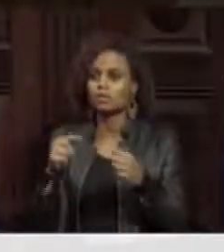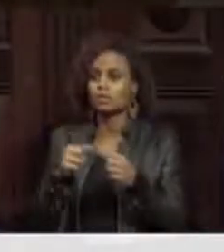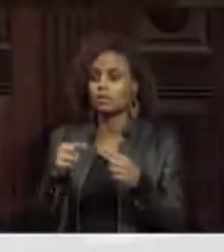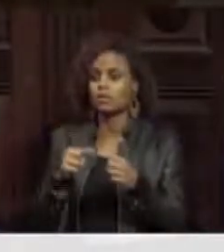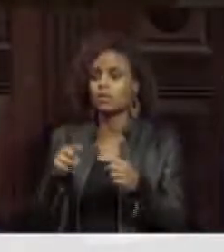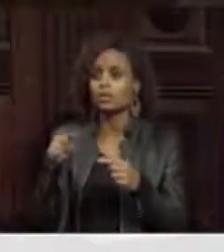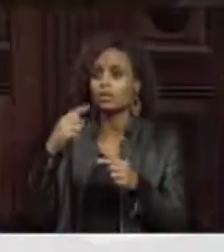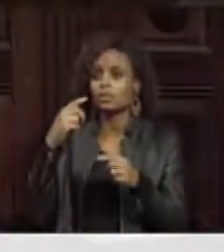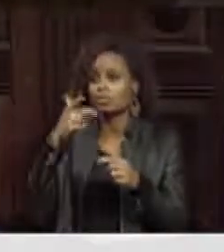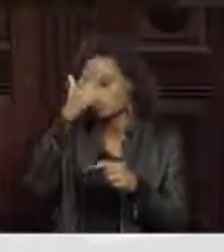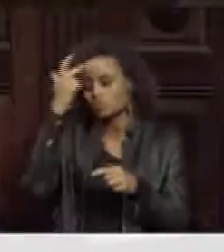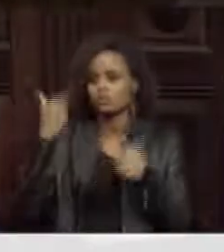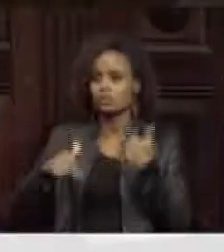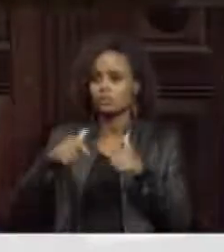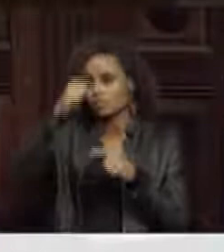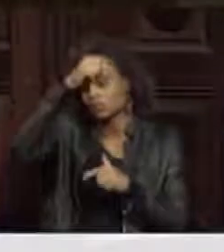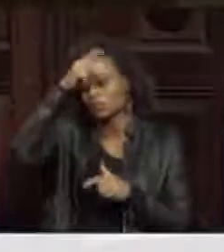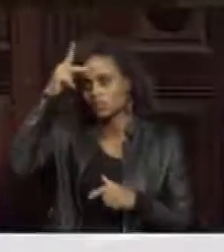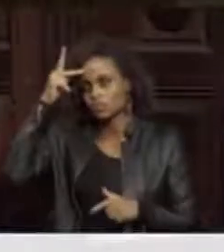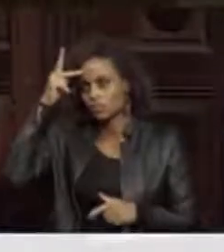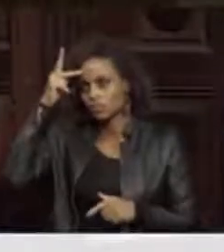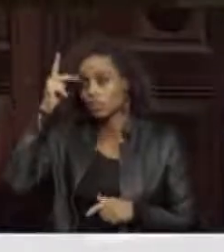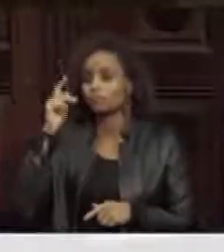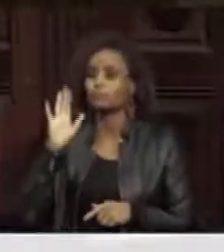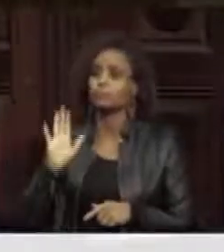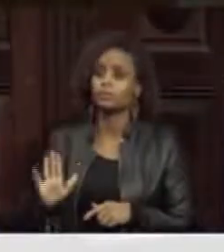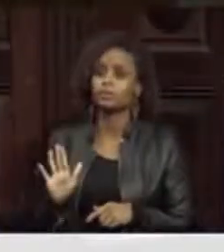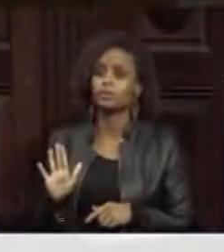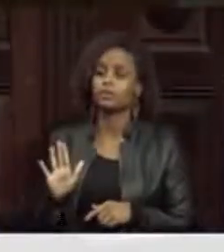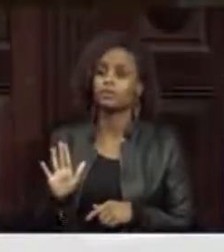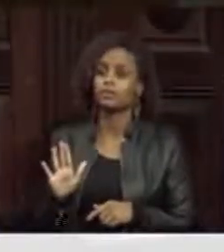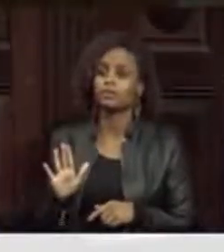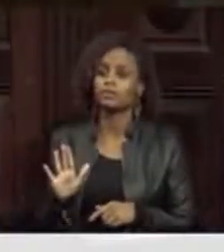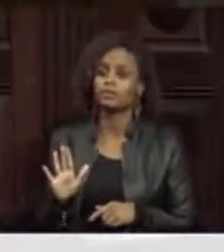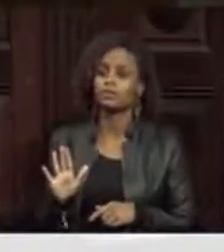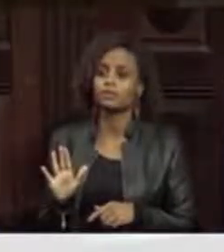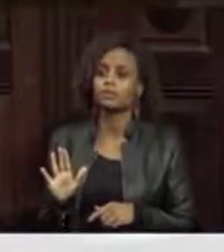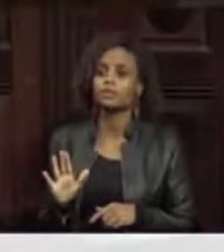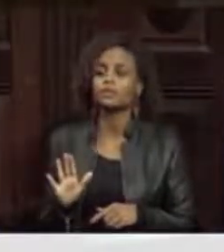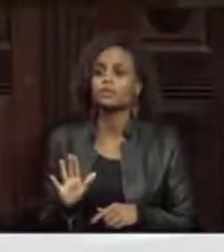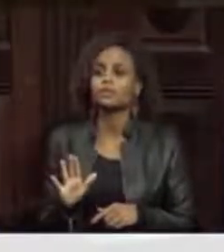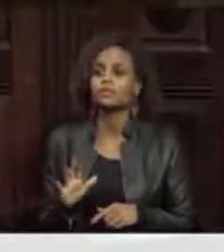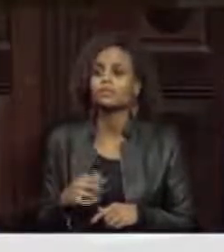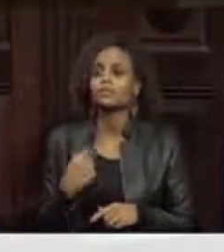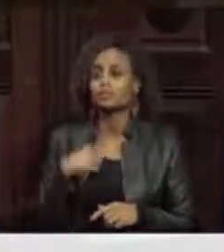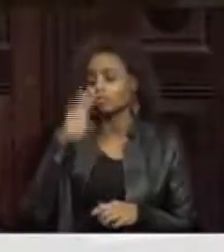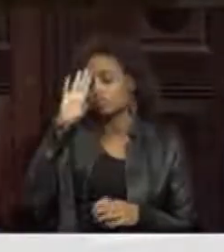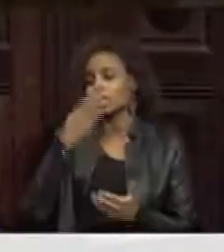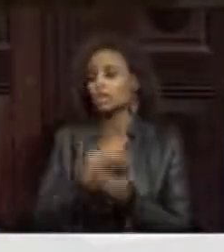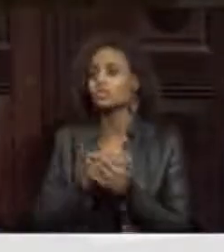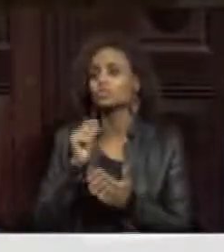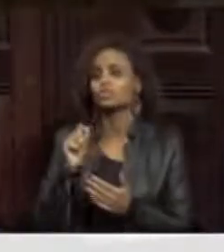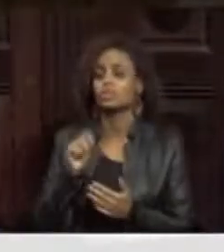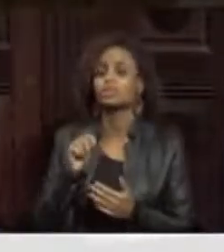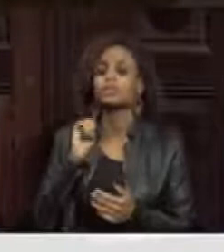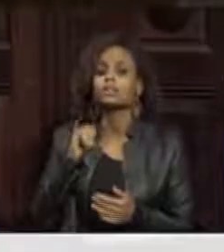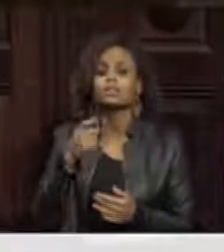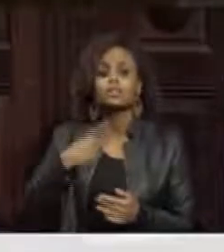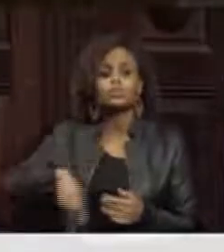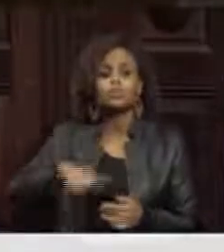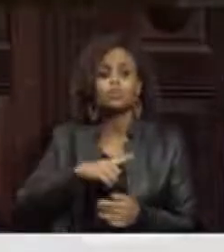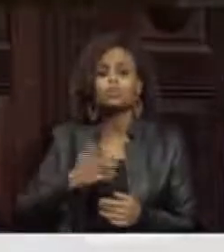No entanto, senhoras e senhores, acredito que se nós queremos atingir